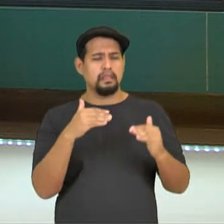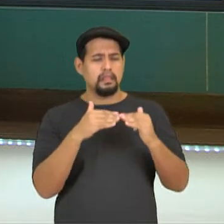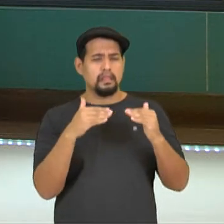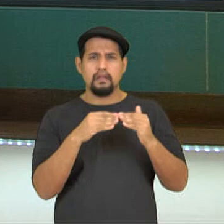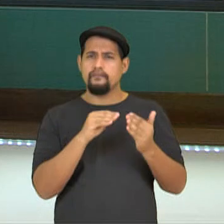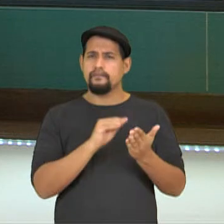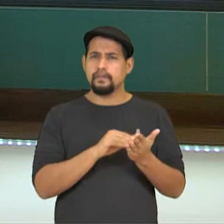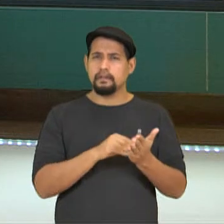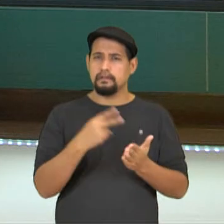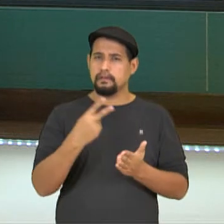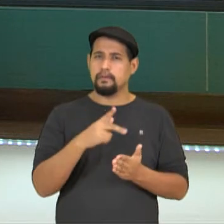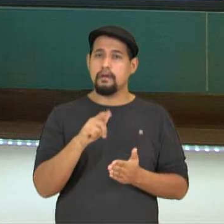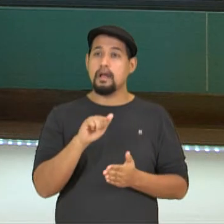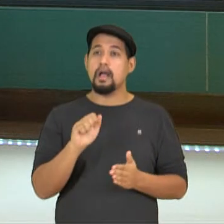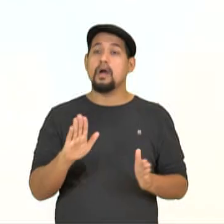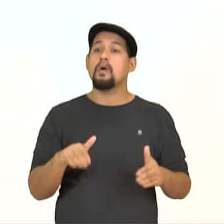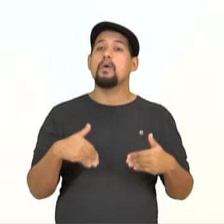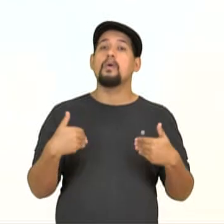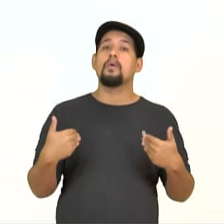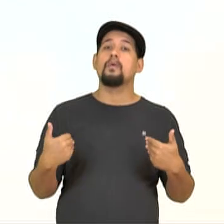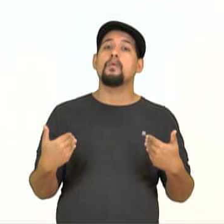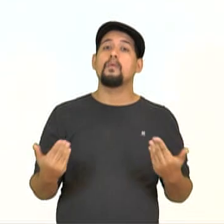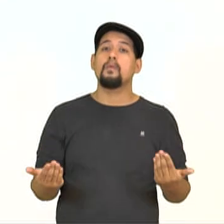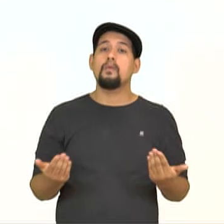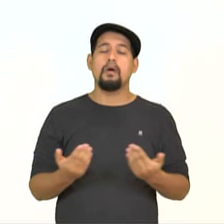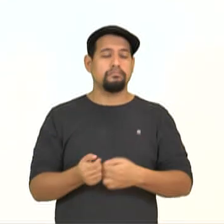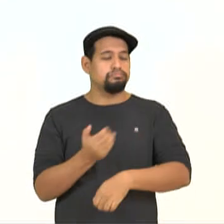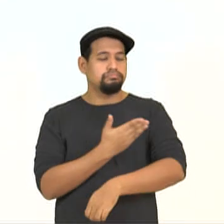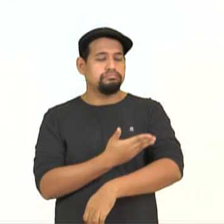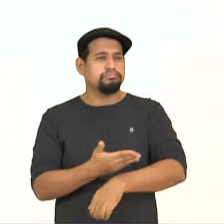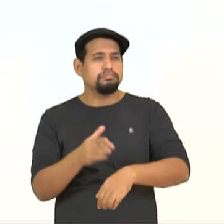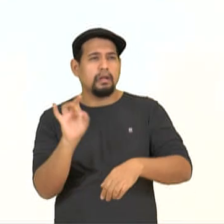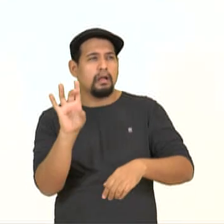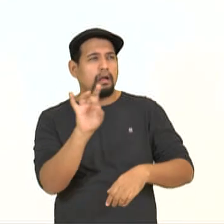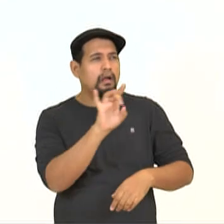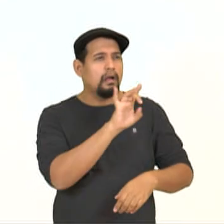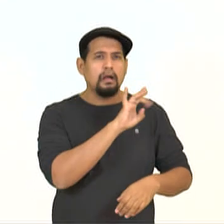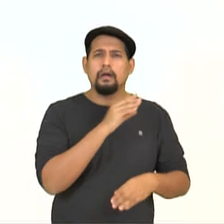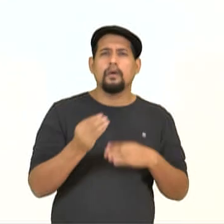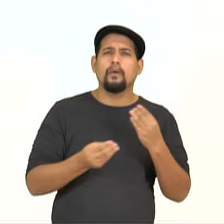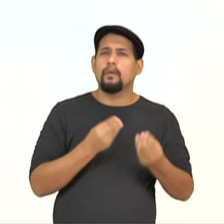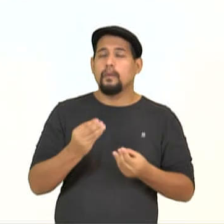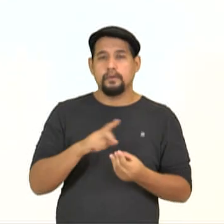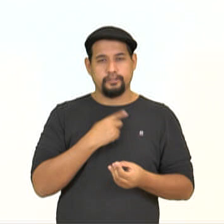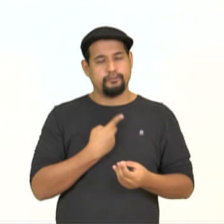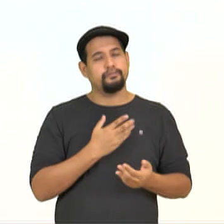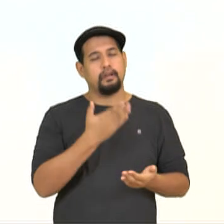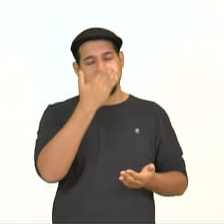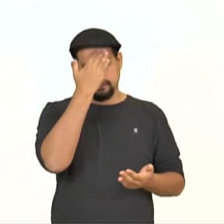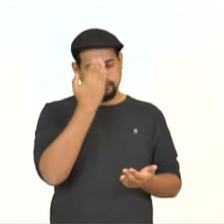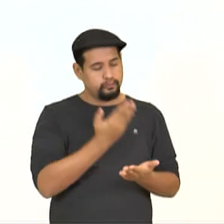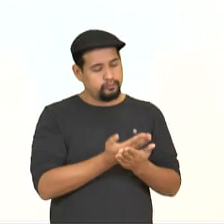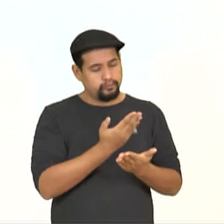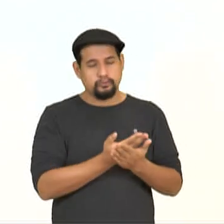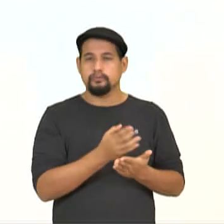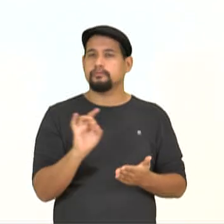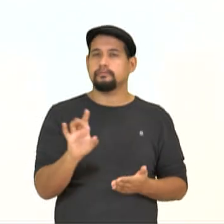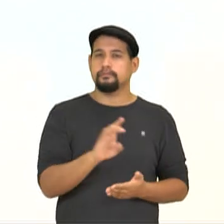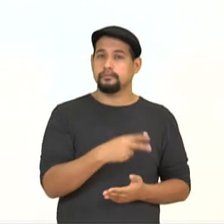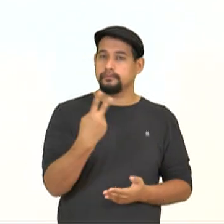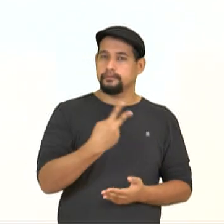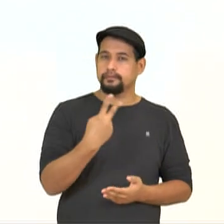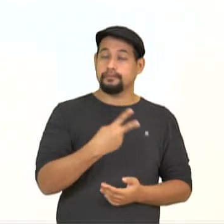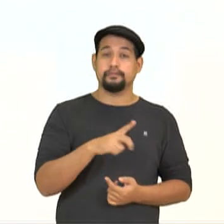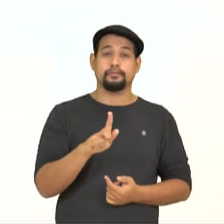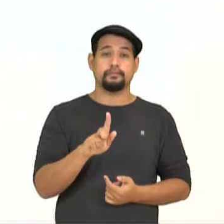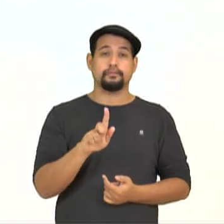equações do segundo grau? Qual será o comportamento das funções nesse caso? Quando nós estudamos as equações do segundo grau,